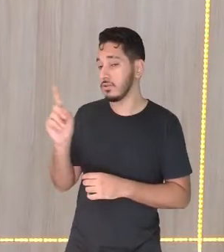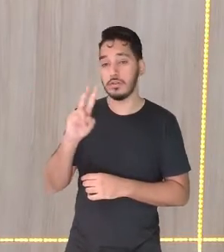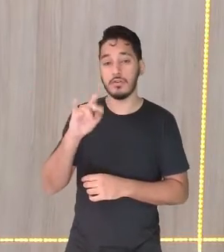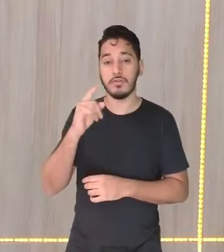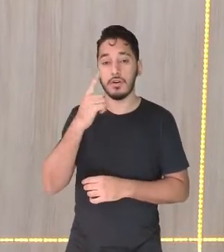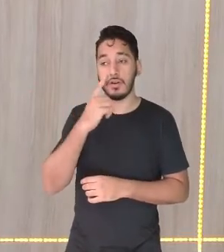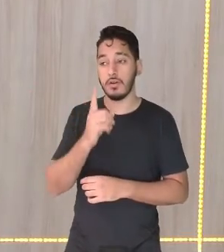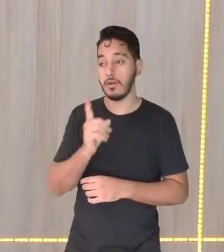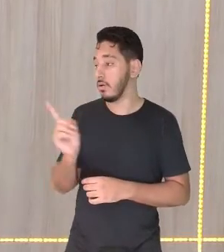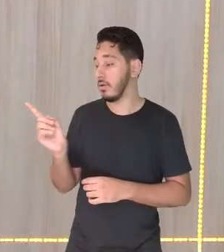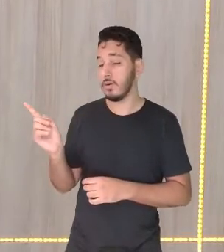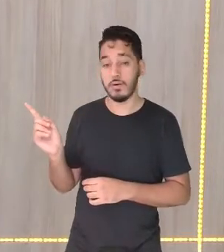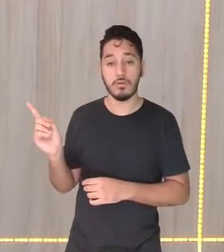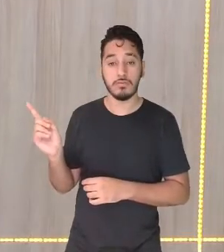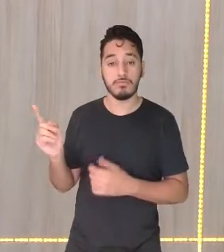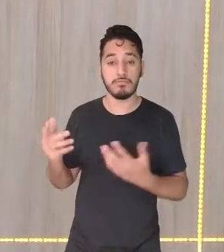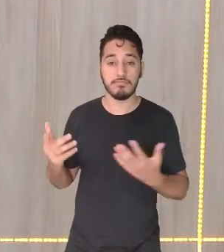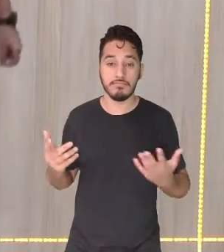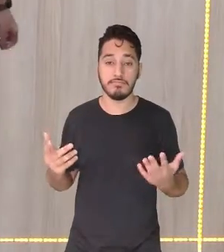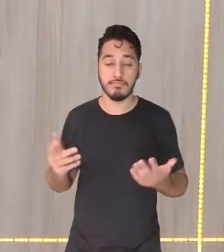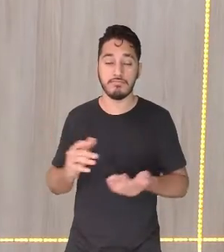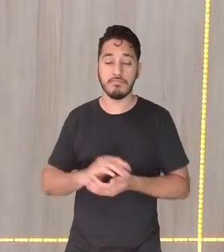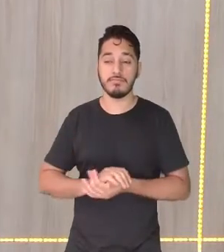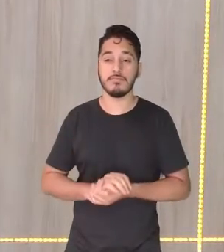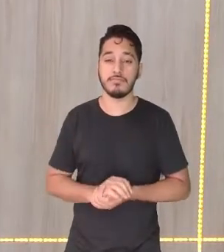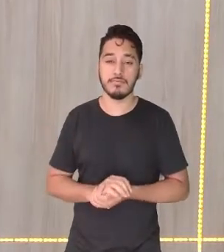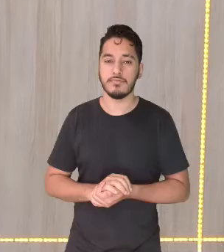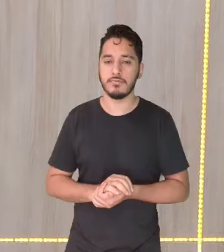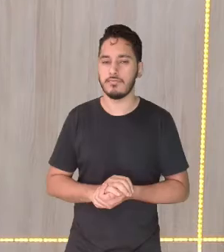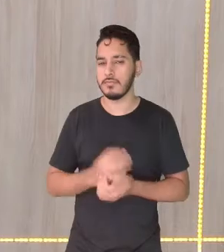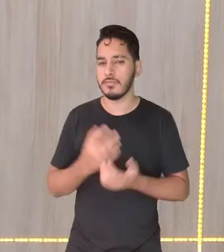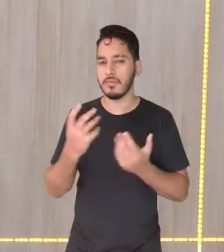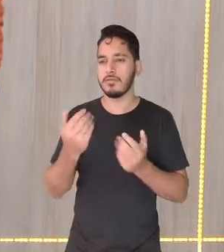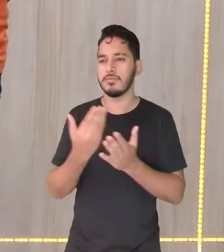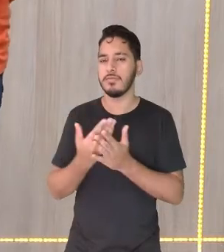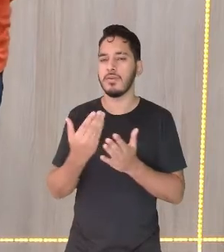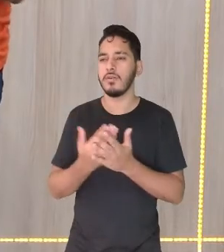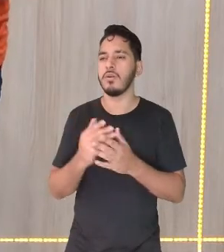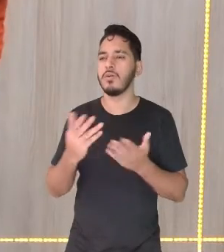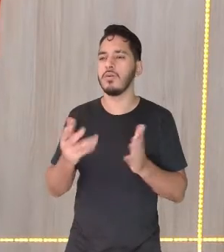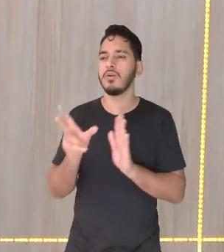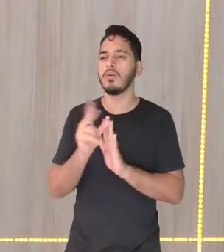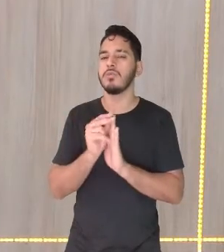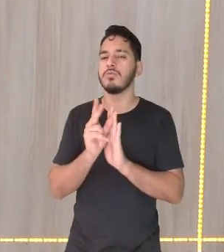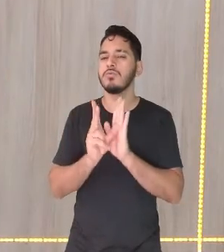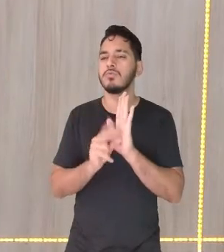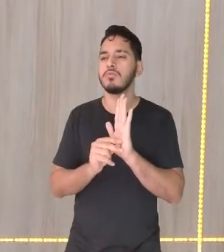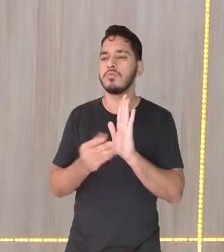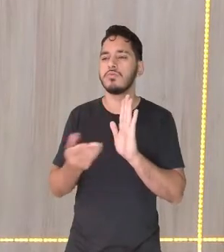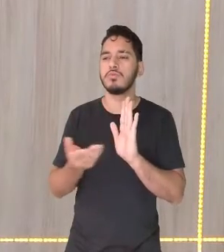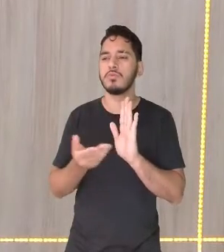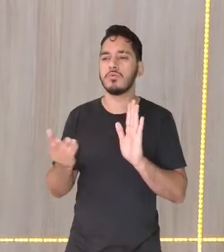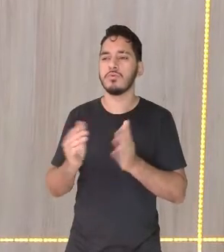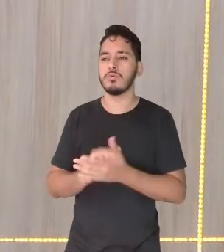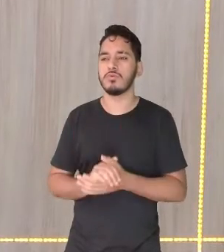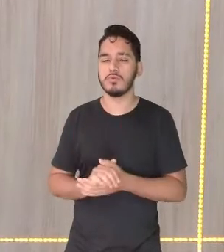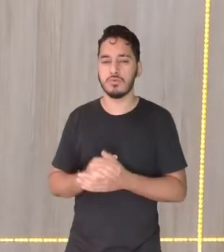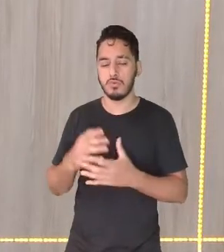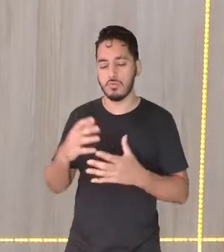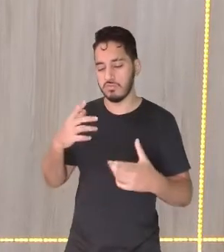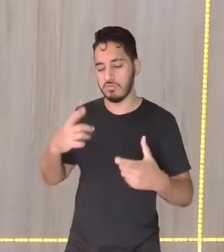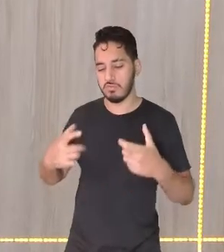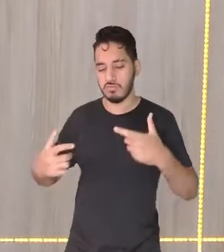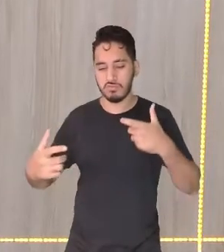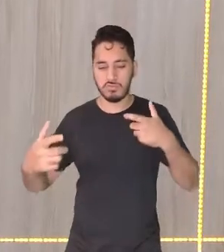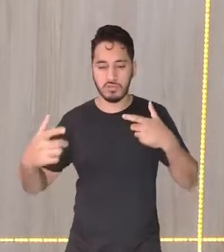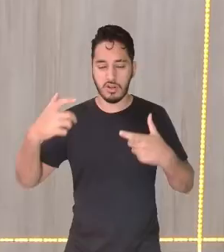aparecer aqui na sua tela. Olha aí. Vamos embora para a aula. Qual é o tema? Conflitos pelo uso da água e as